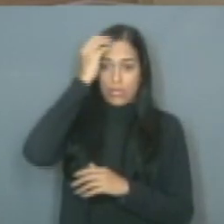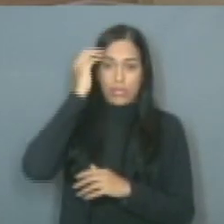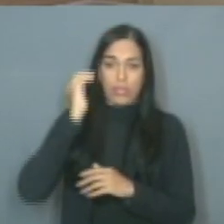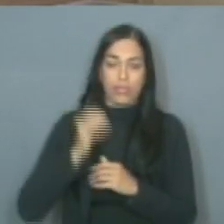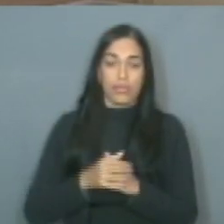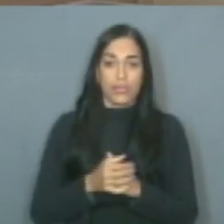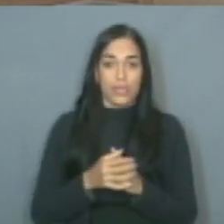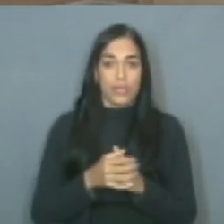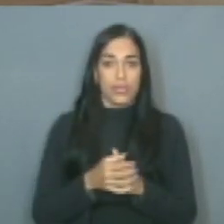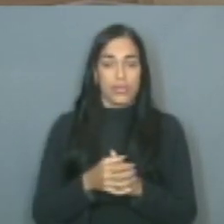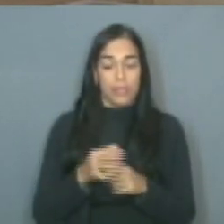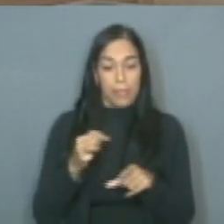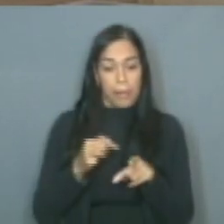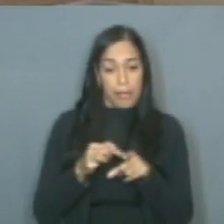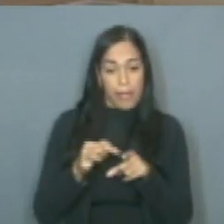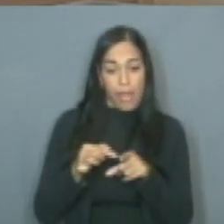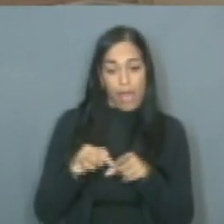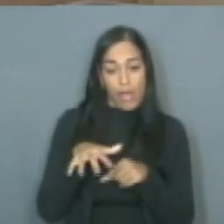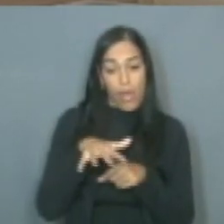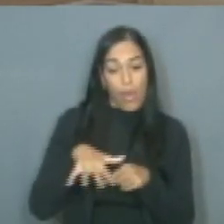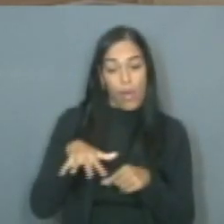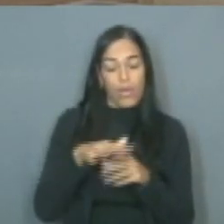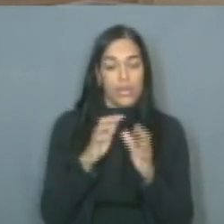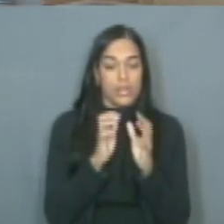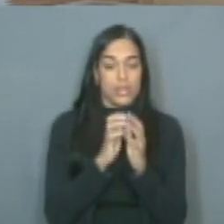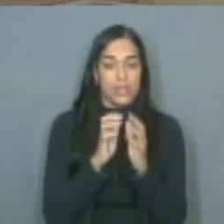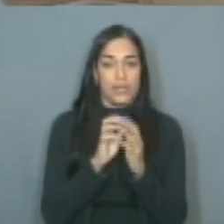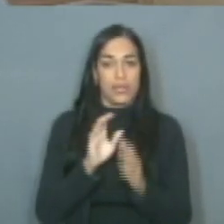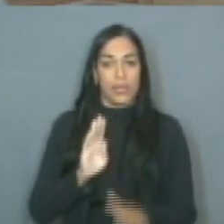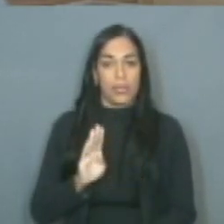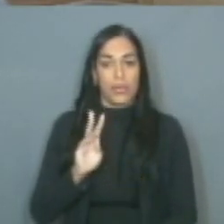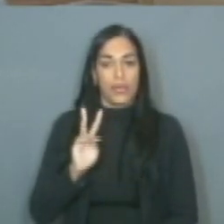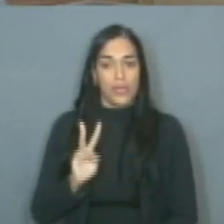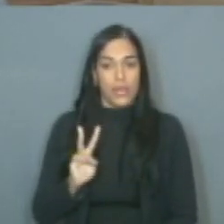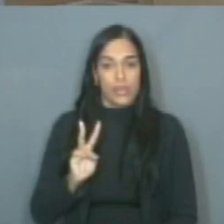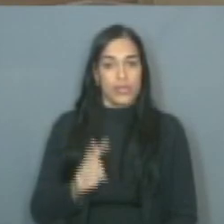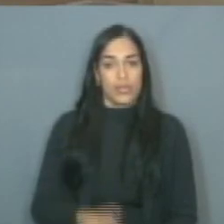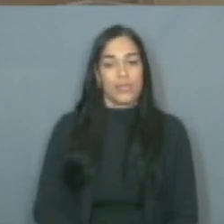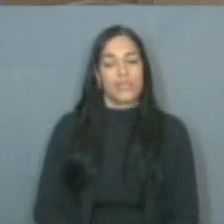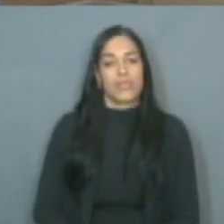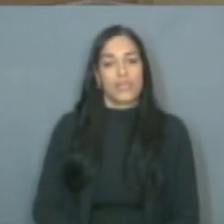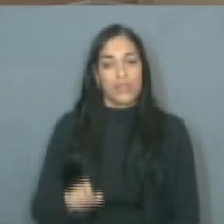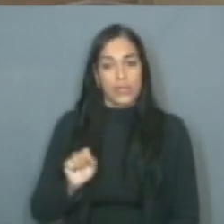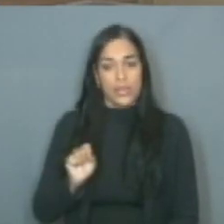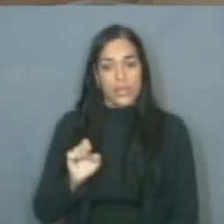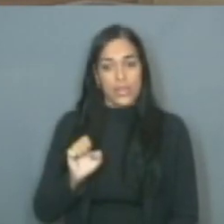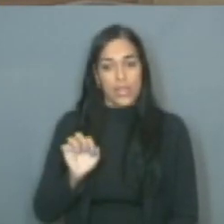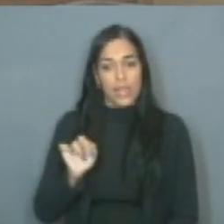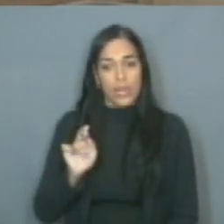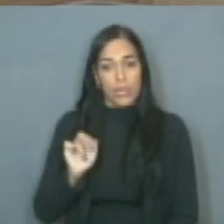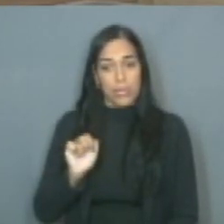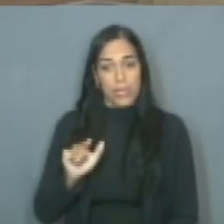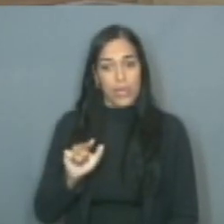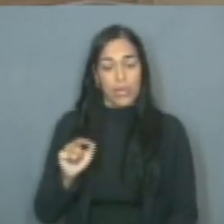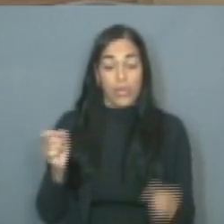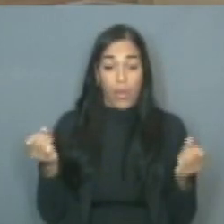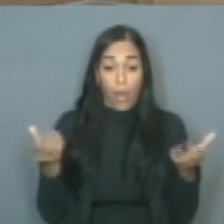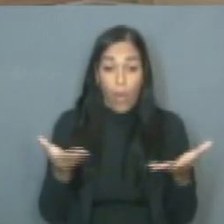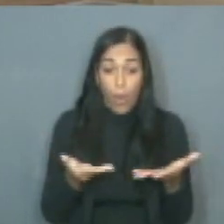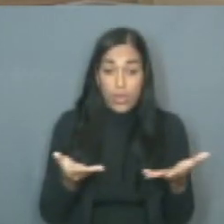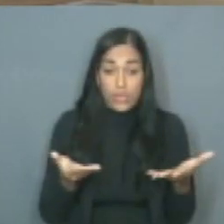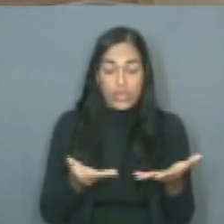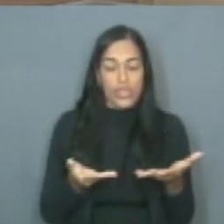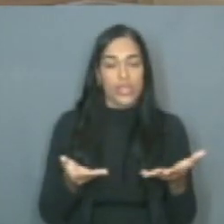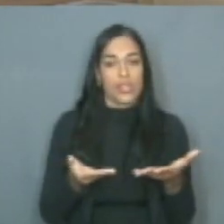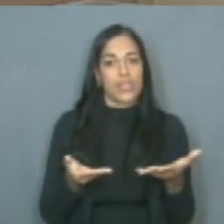do Recife, que é exatamente o bairro de Boa Viagem. Setúbal hoje já se